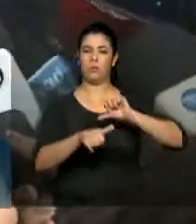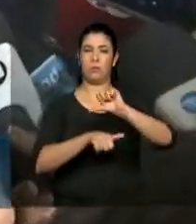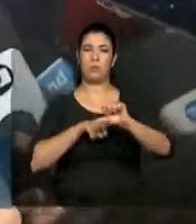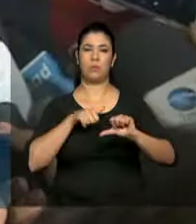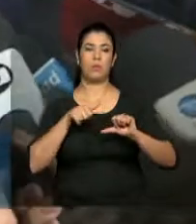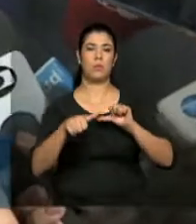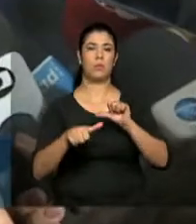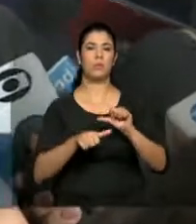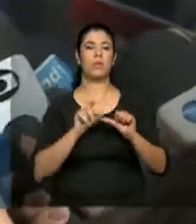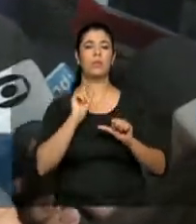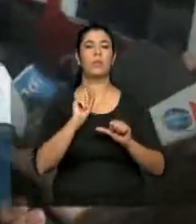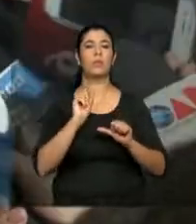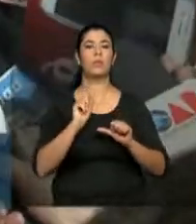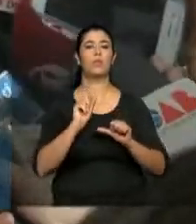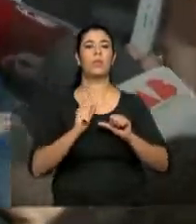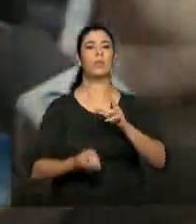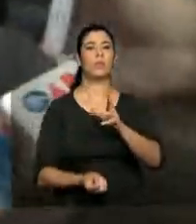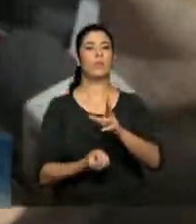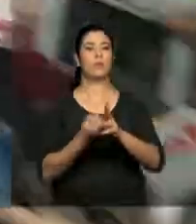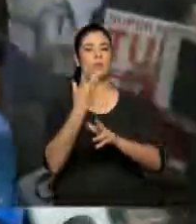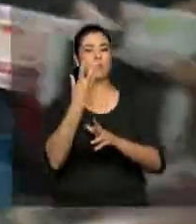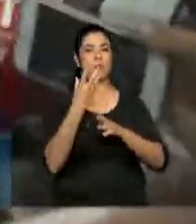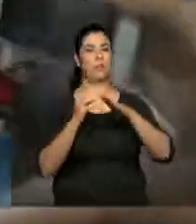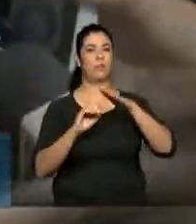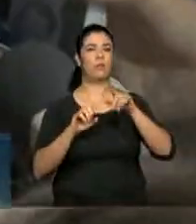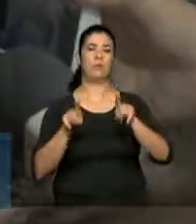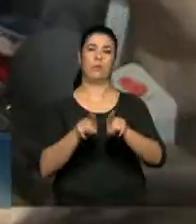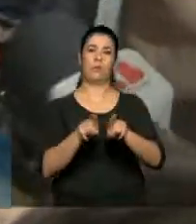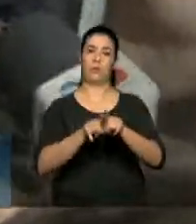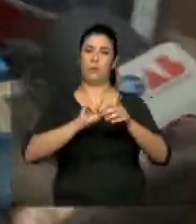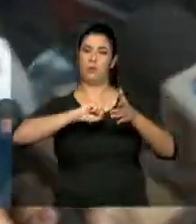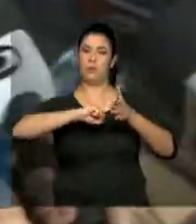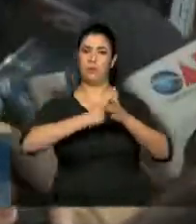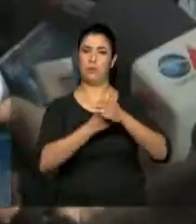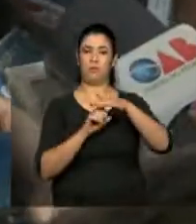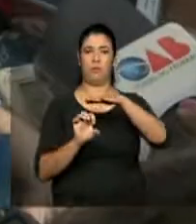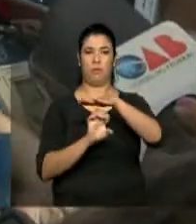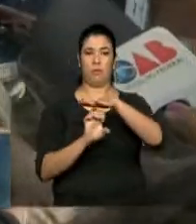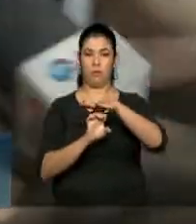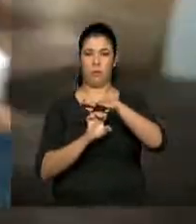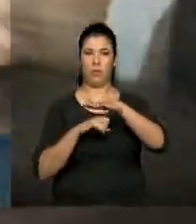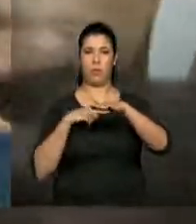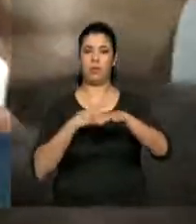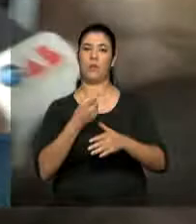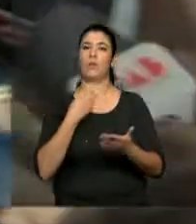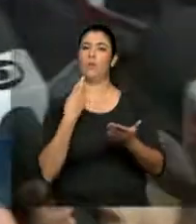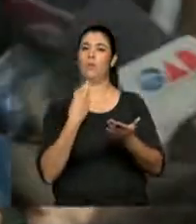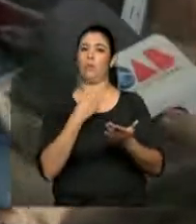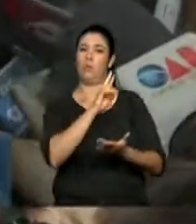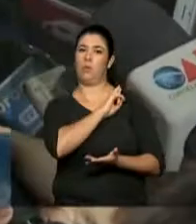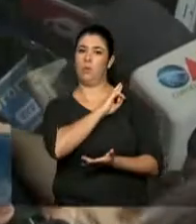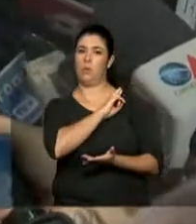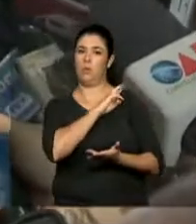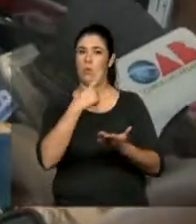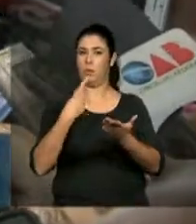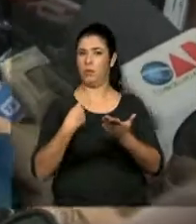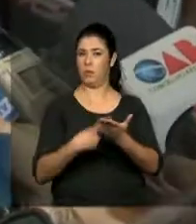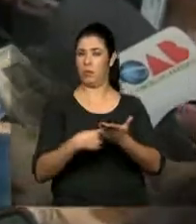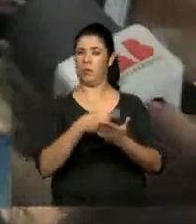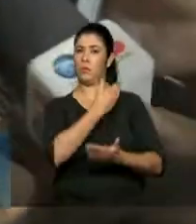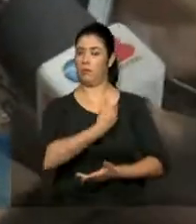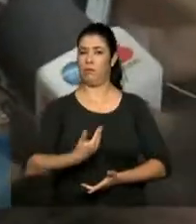transformando a abertura e o fechamento de empresas num compromisso do governo, no